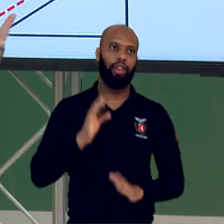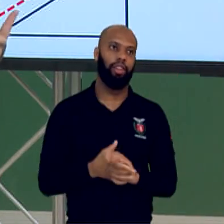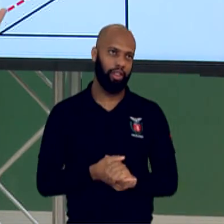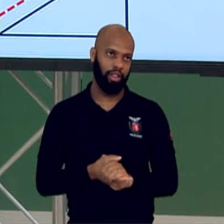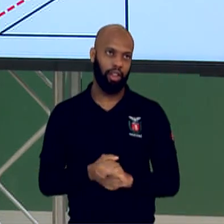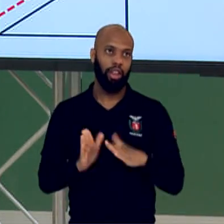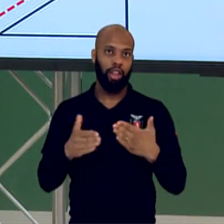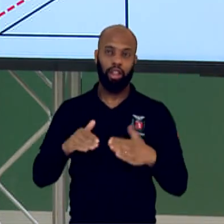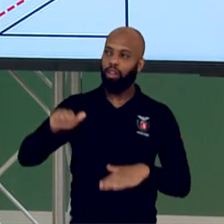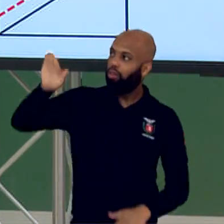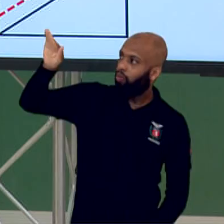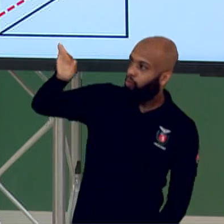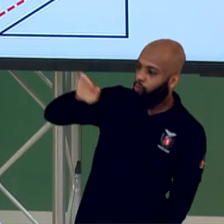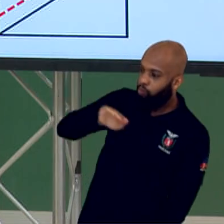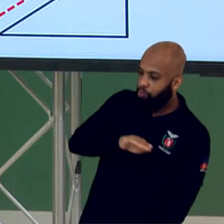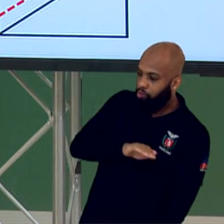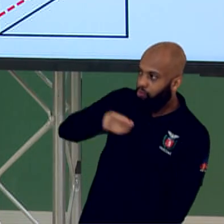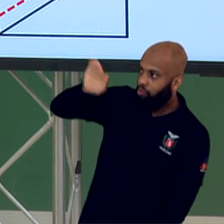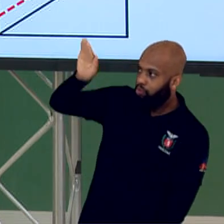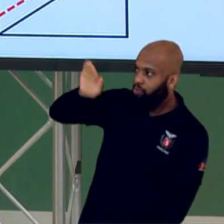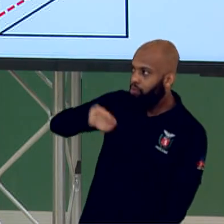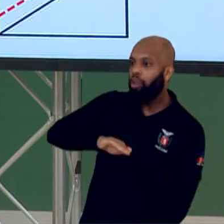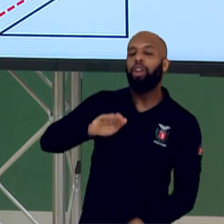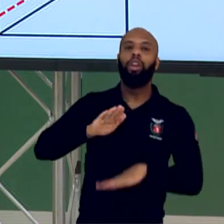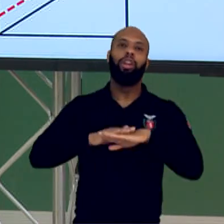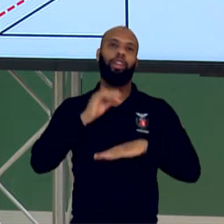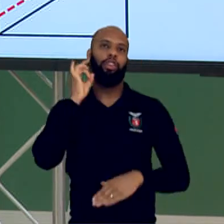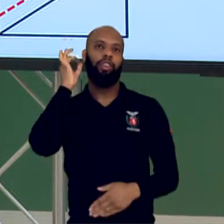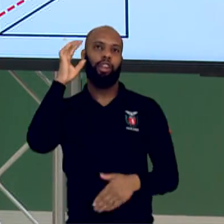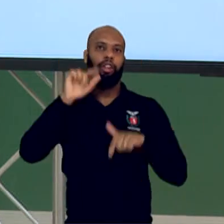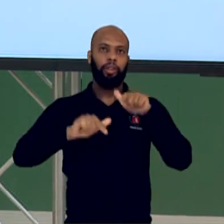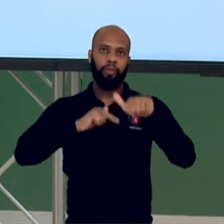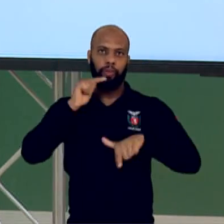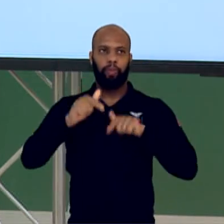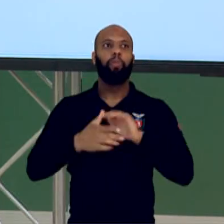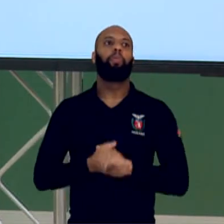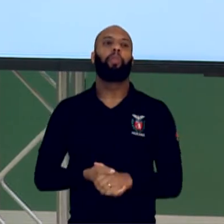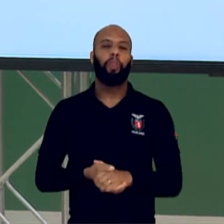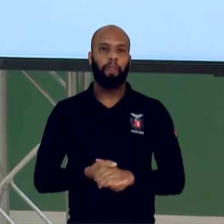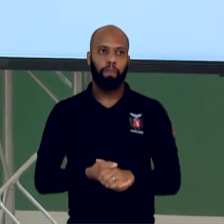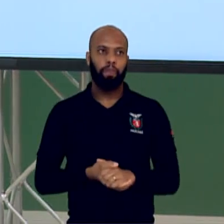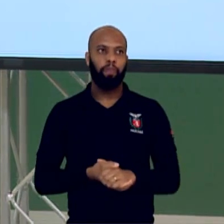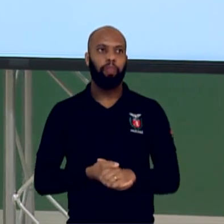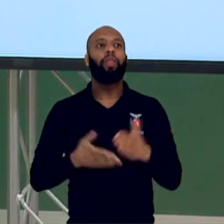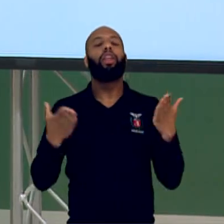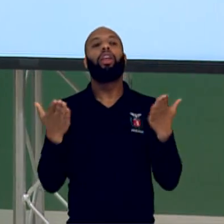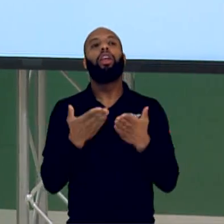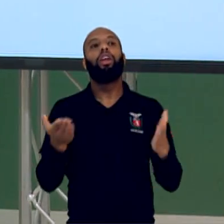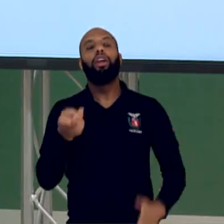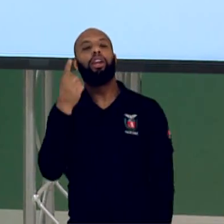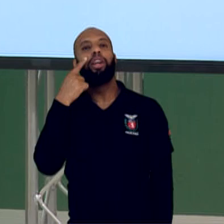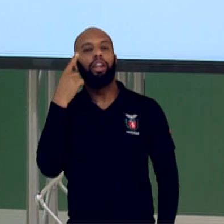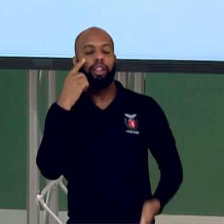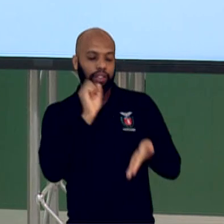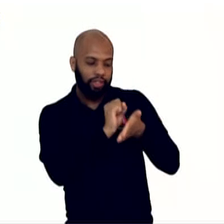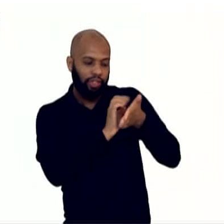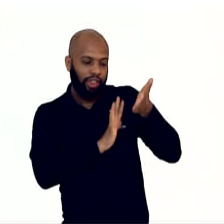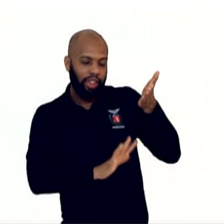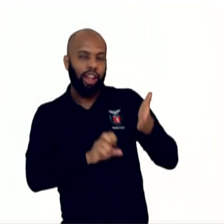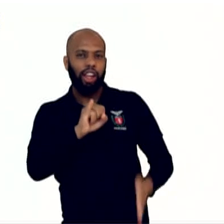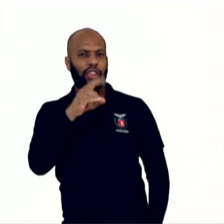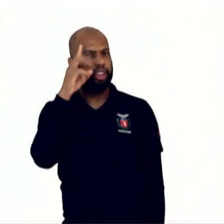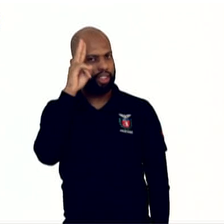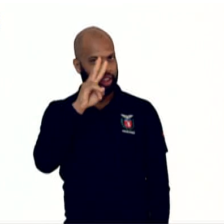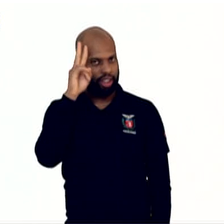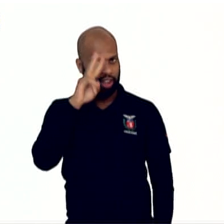trabalho. Então, um plano inclinado, ele facilita esse tipo de trabalho, certo? Vamos ver, então, aqui um exercício para ver se vocês